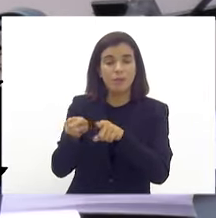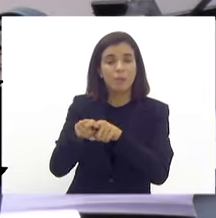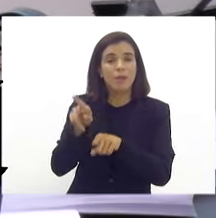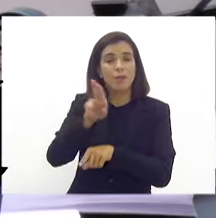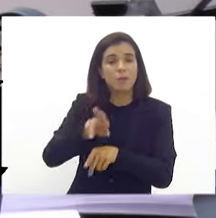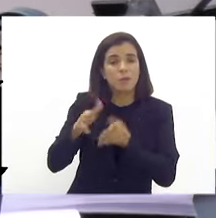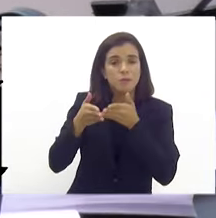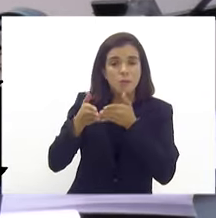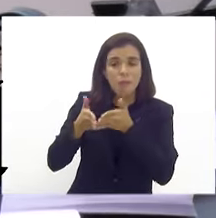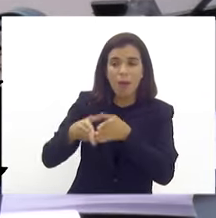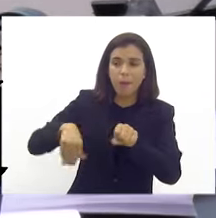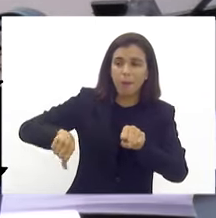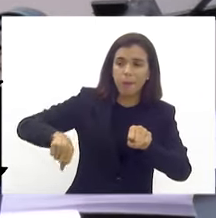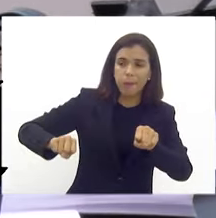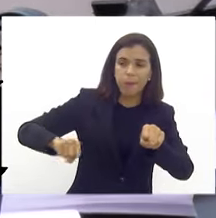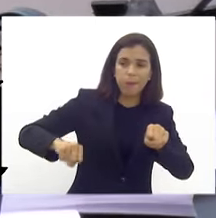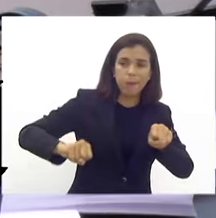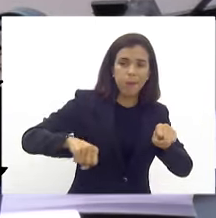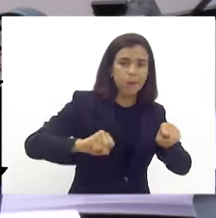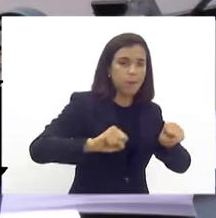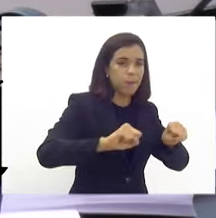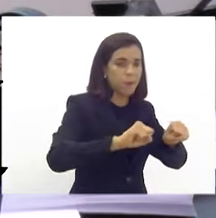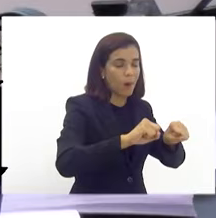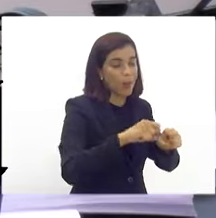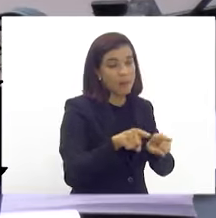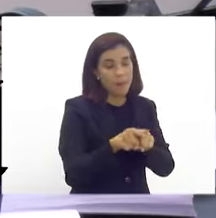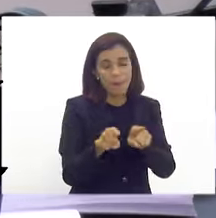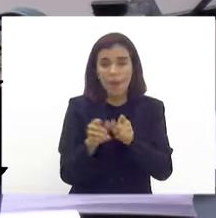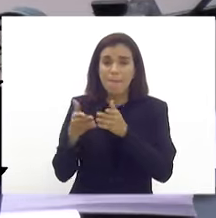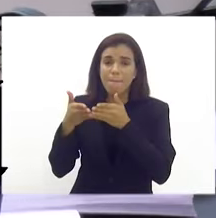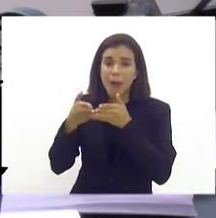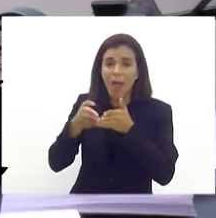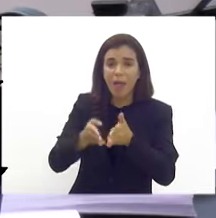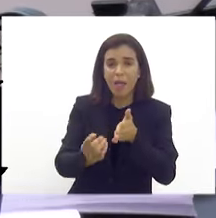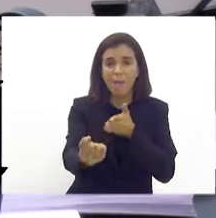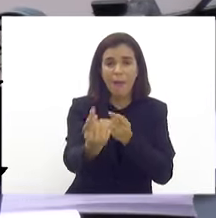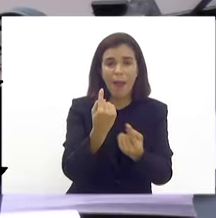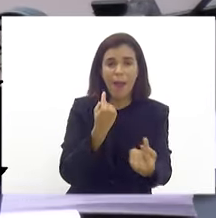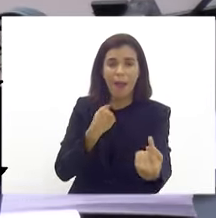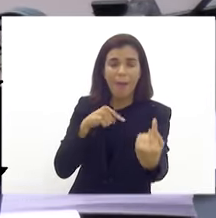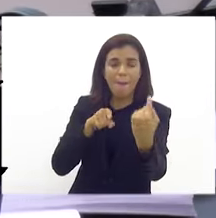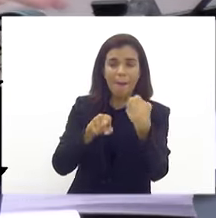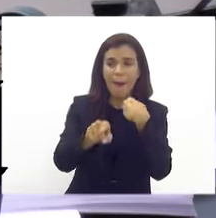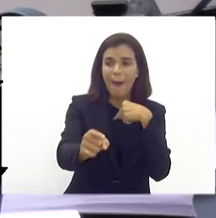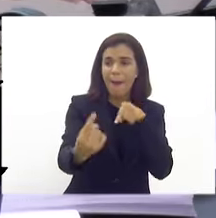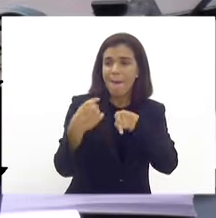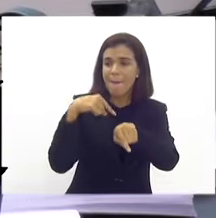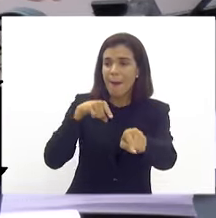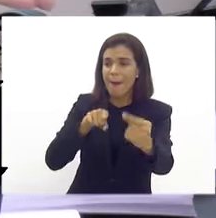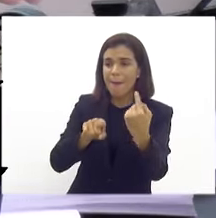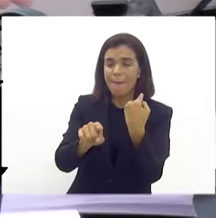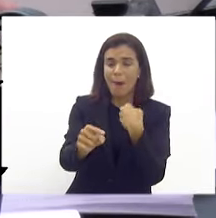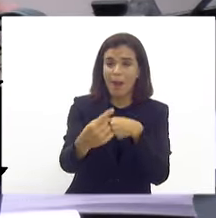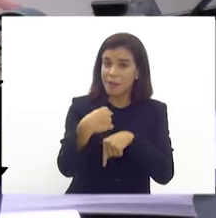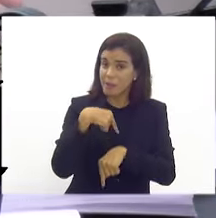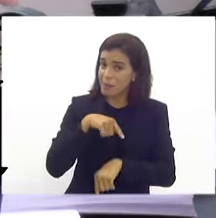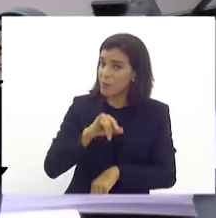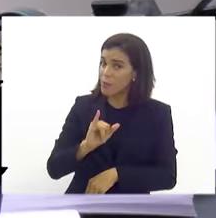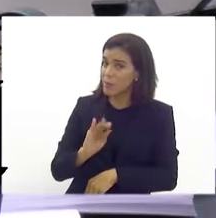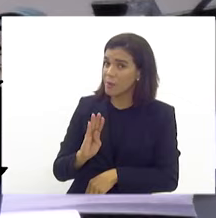ali em outros tipos de embarcação como as barcas de um lado e pro outro é claro que a todo momento o Ibama tem a sua